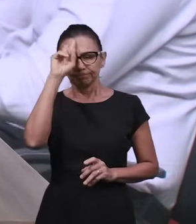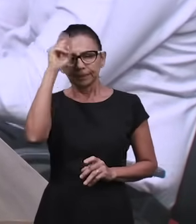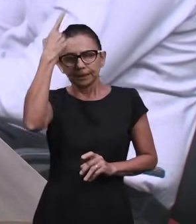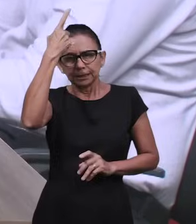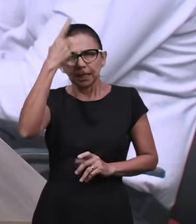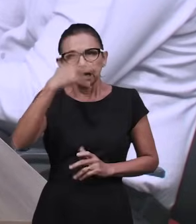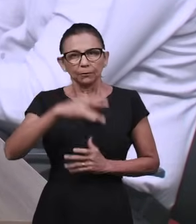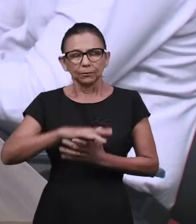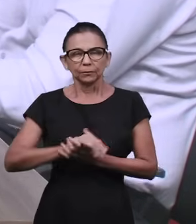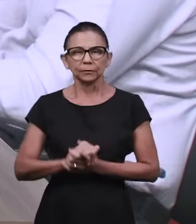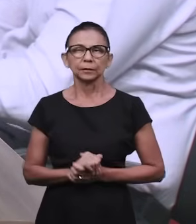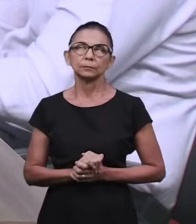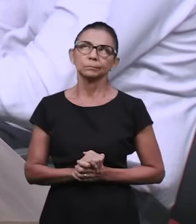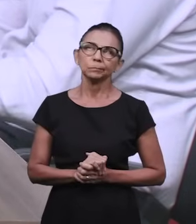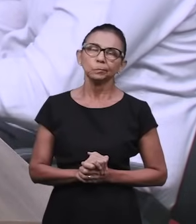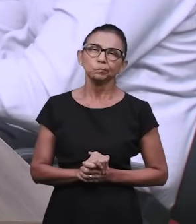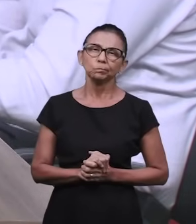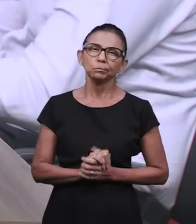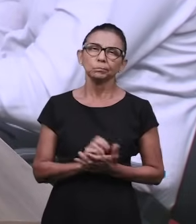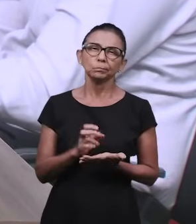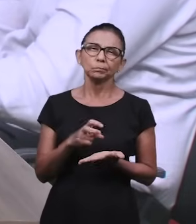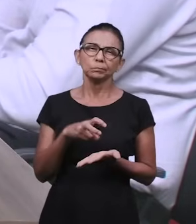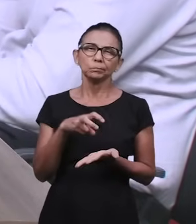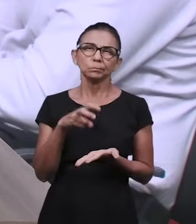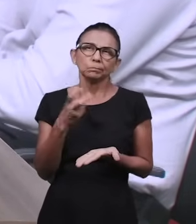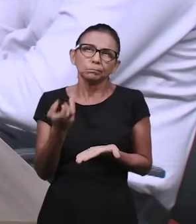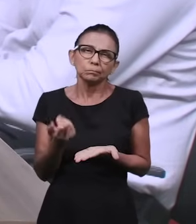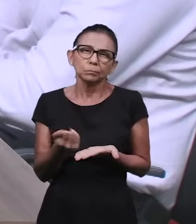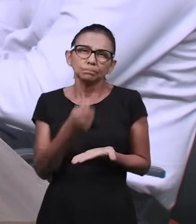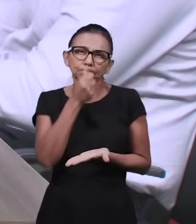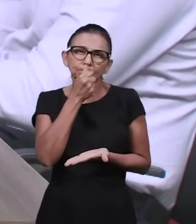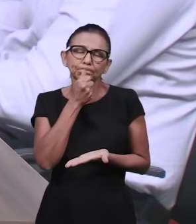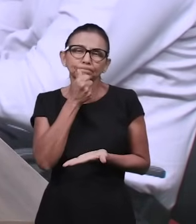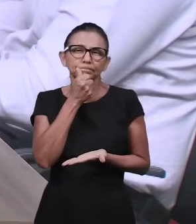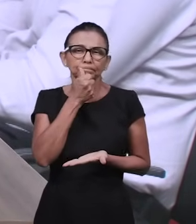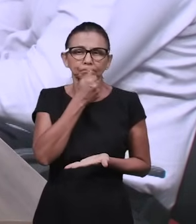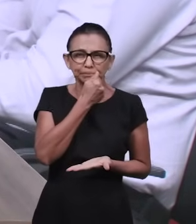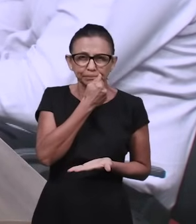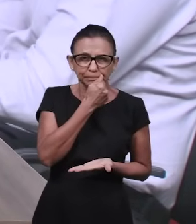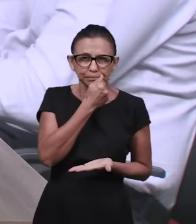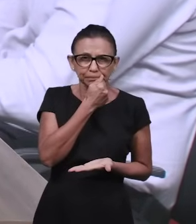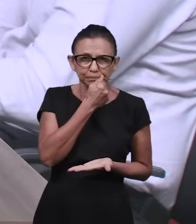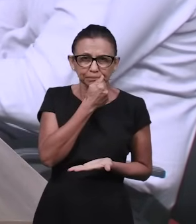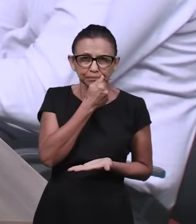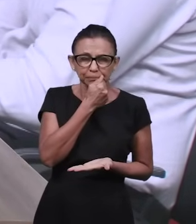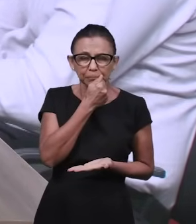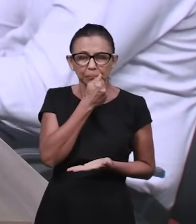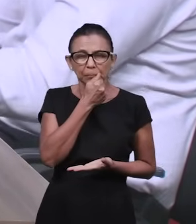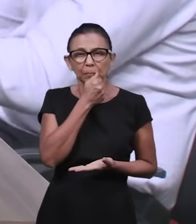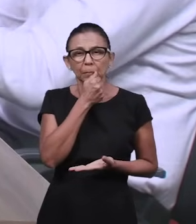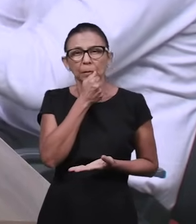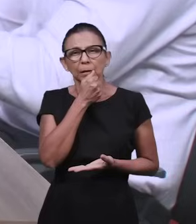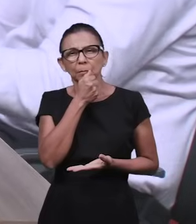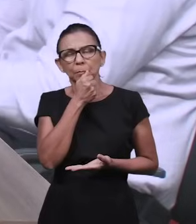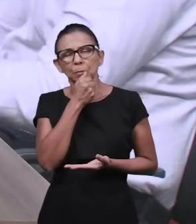alcançado, entendendo-se que aquele pensamento não era algo bom.